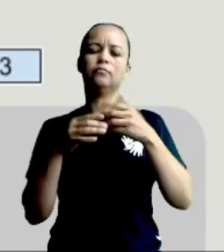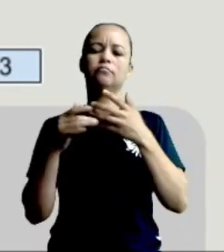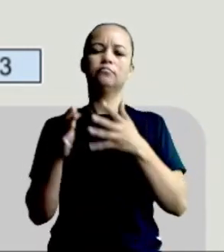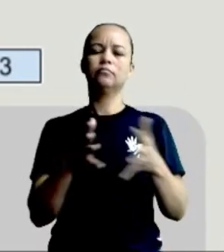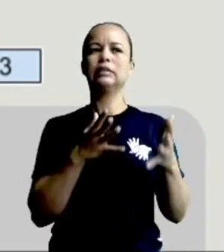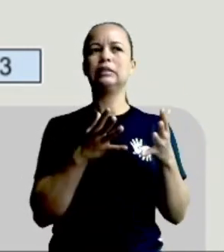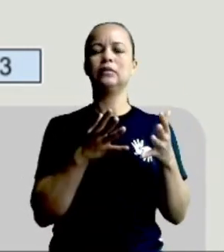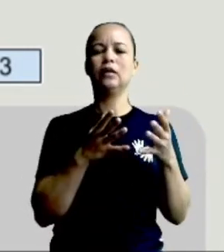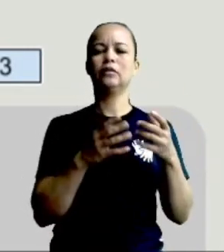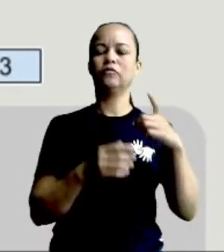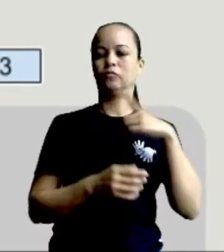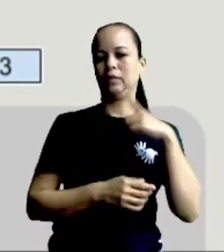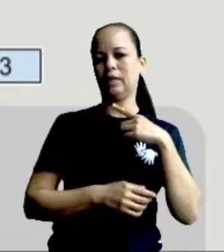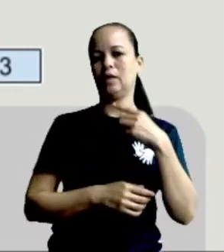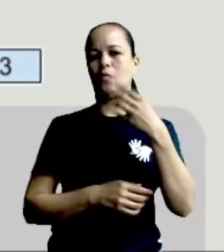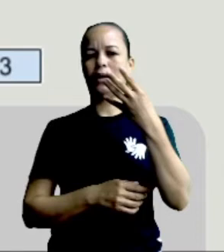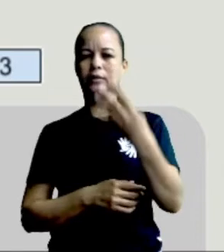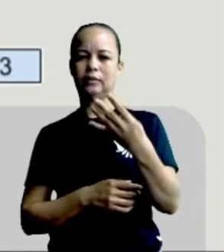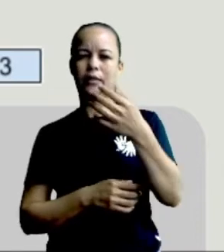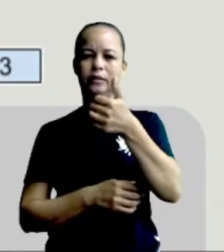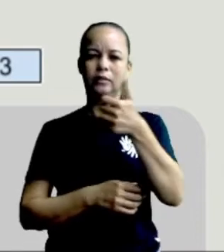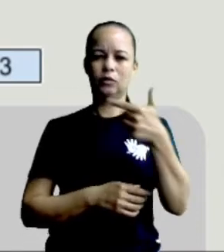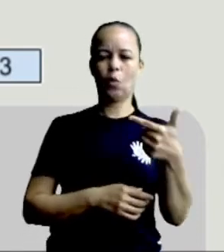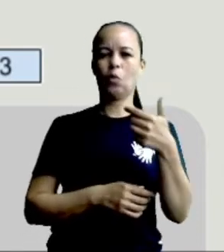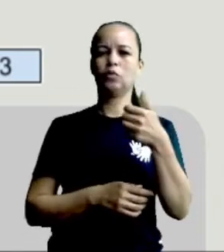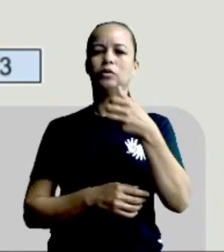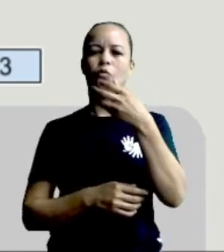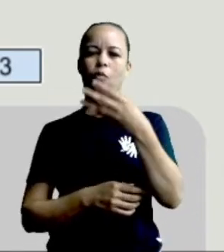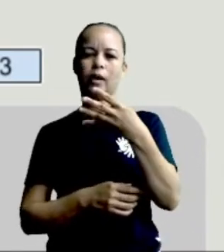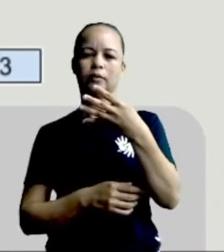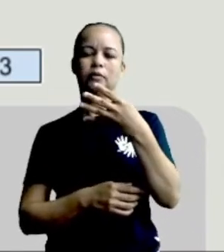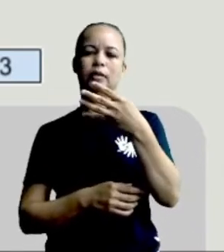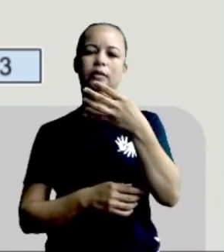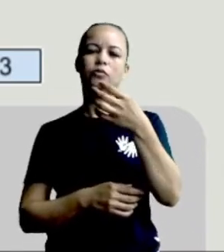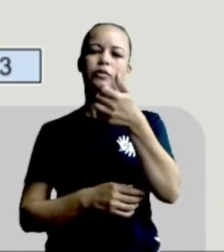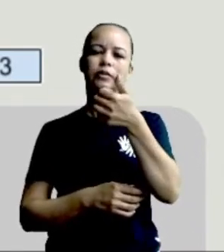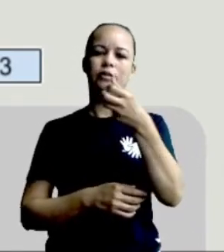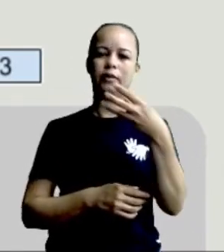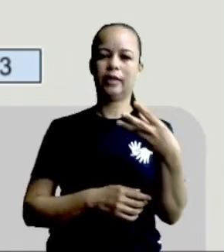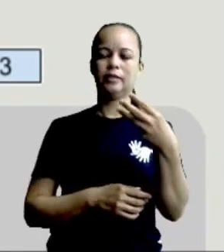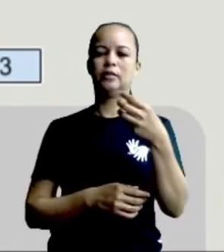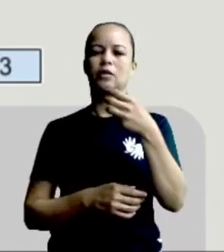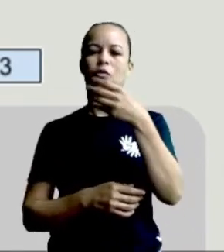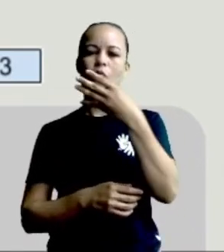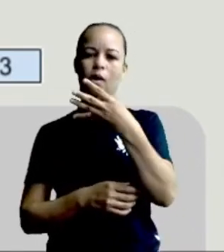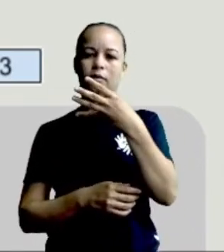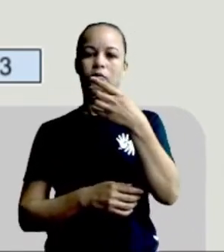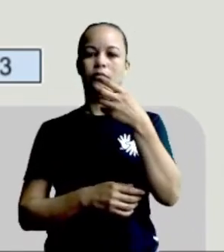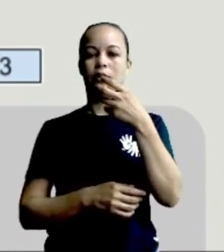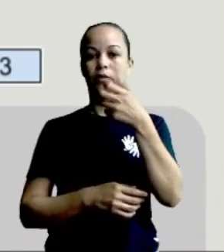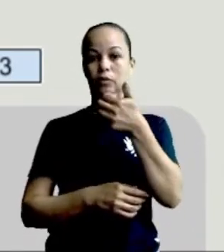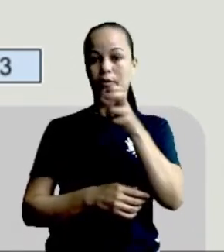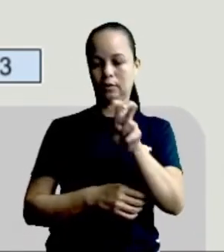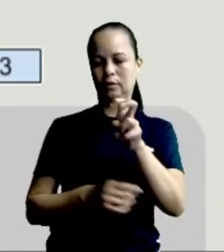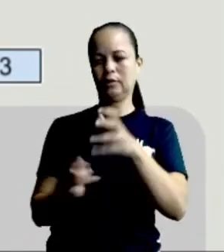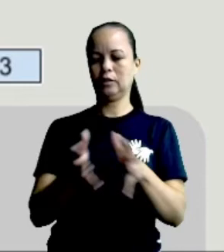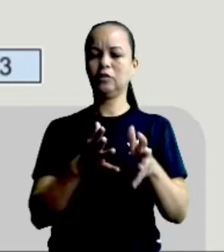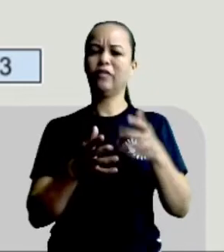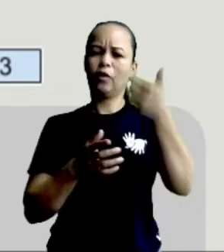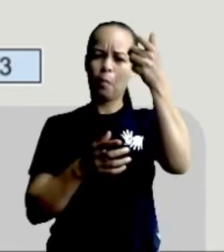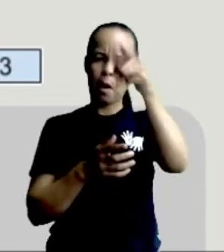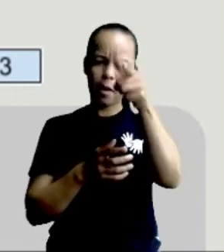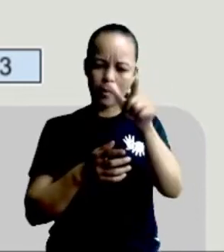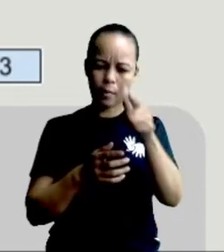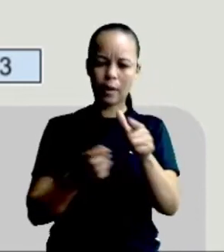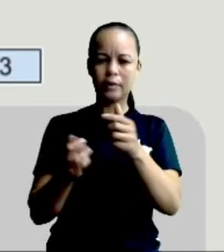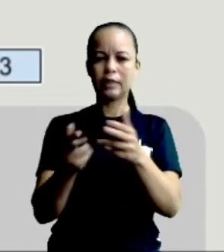representação de 412, 413, 415. Vejam que há a mesma representação. Vai ocorrer a